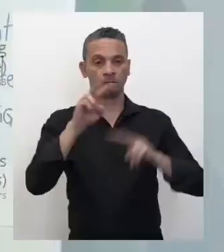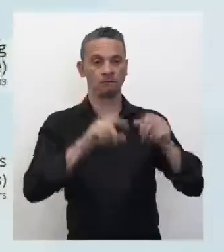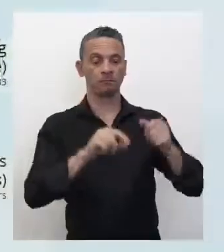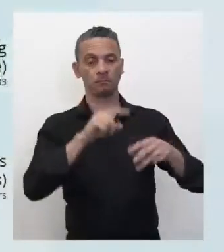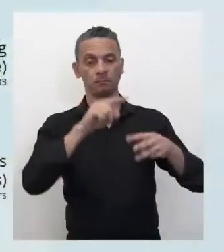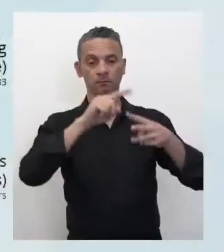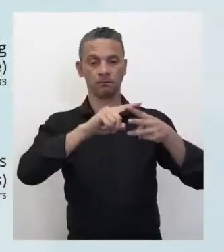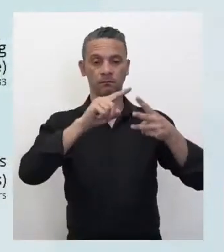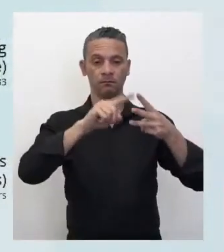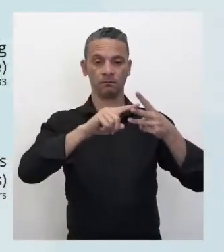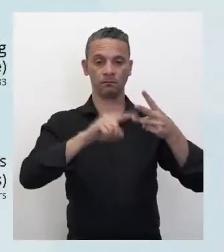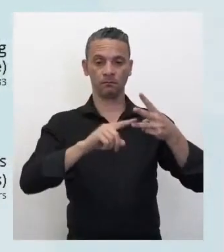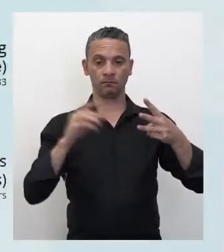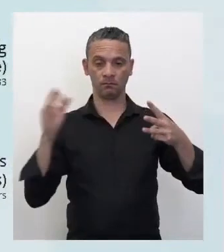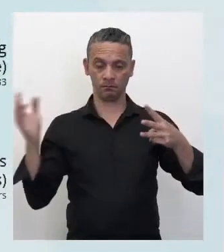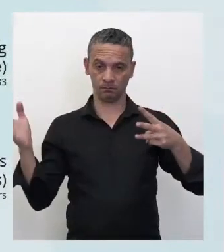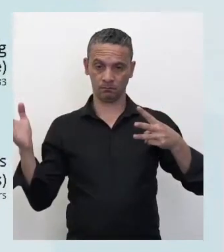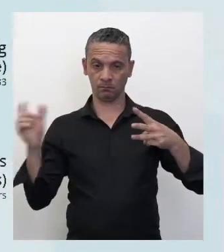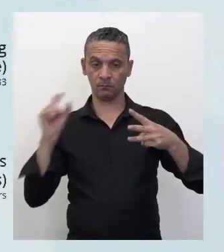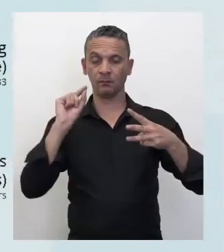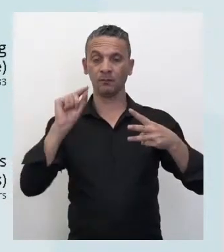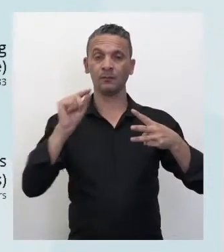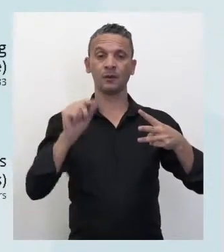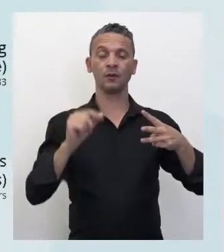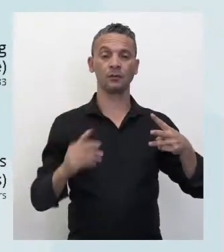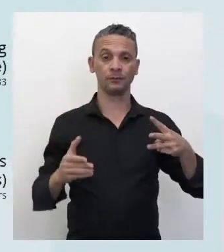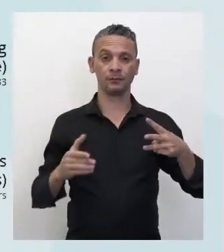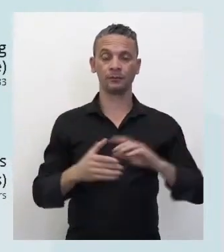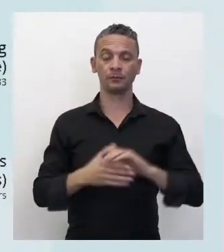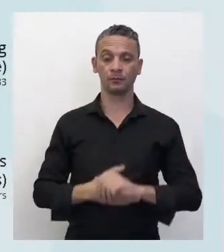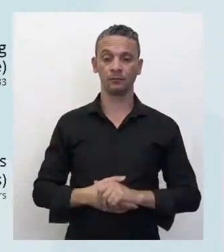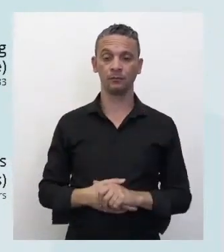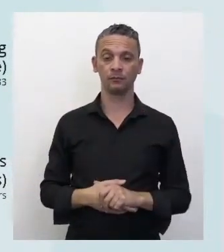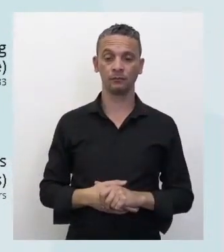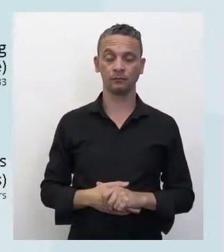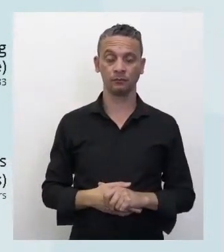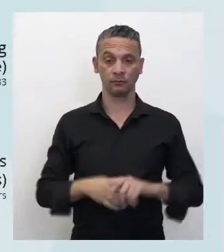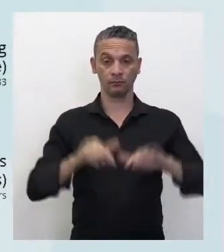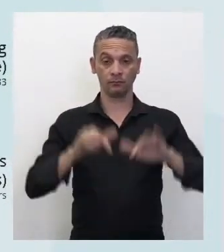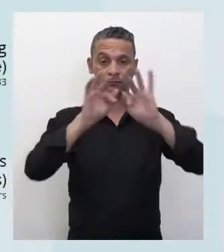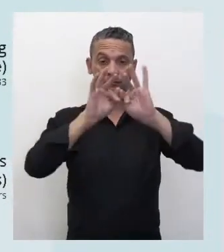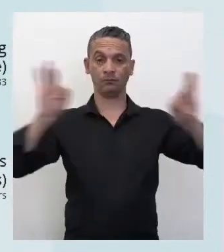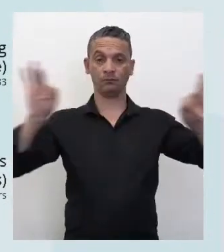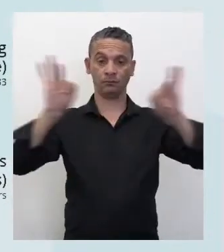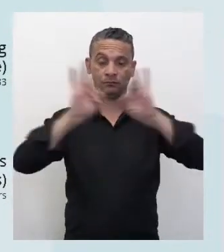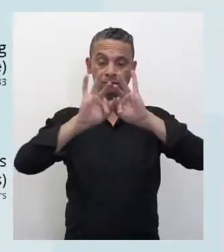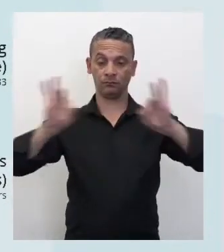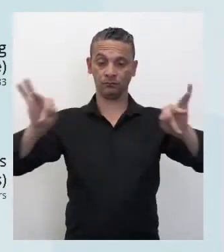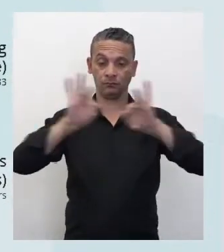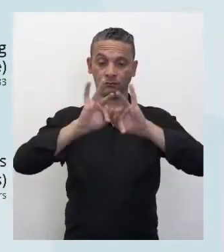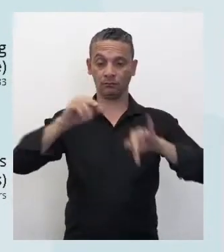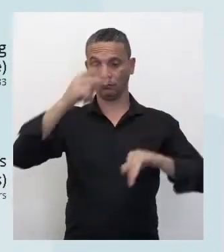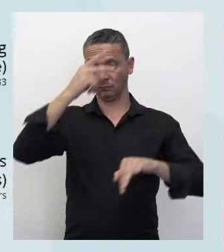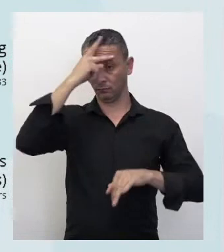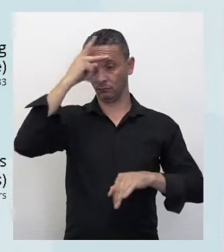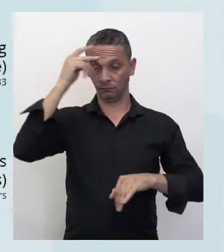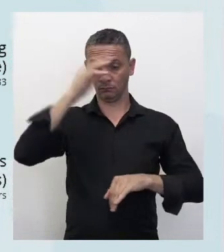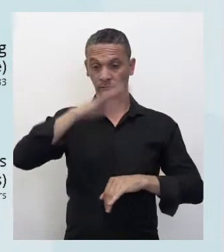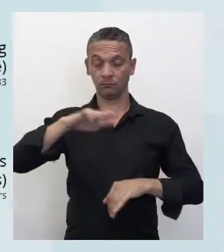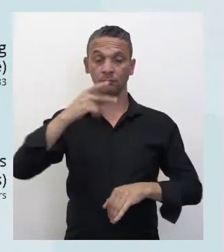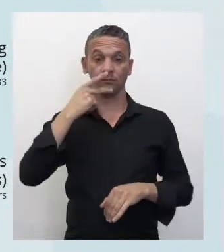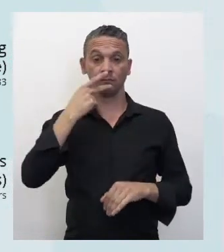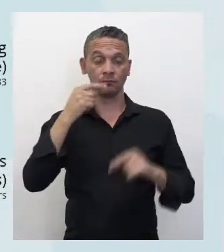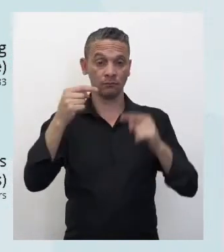3 quotes, né? O que são essas quotes, Ed? Citações, palavras de sabedoria com o João agora. São